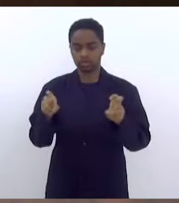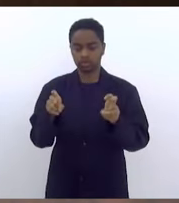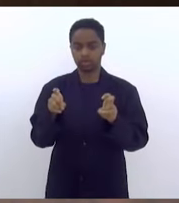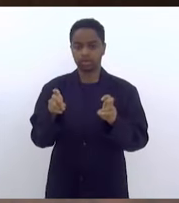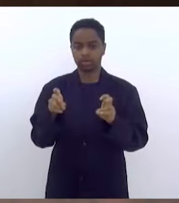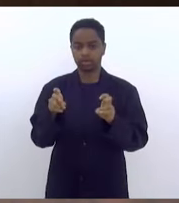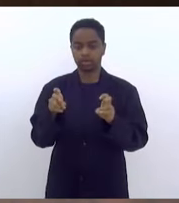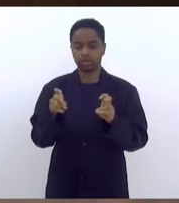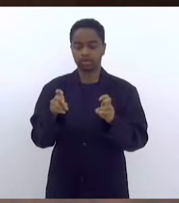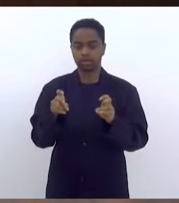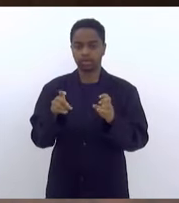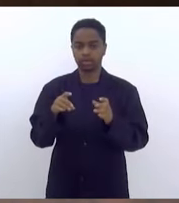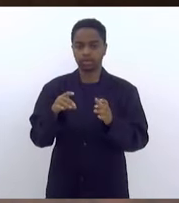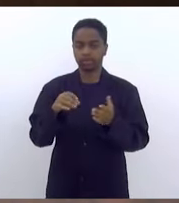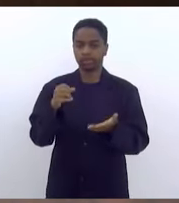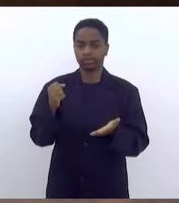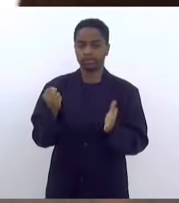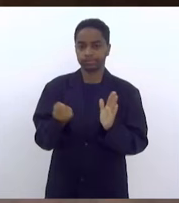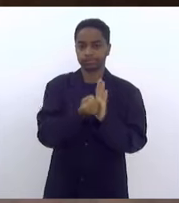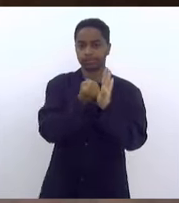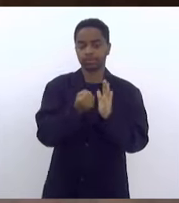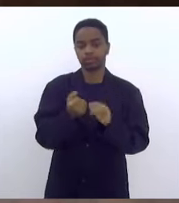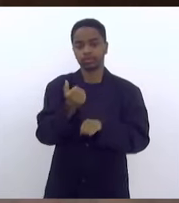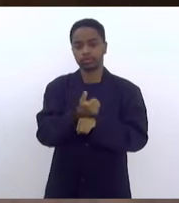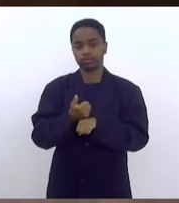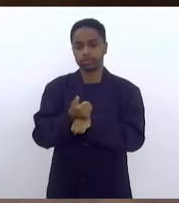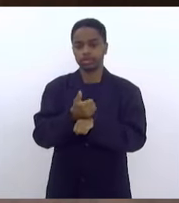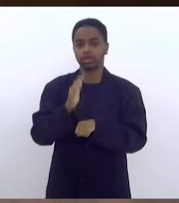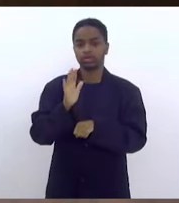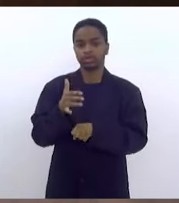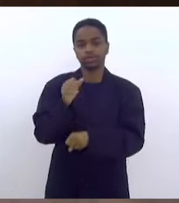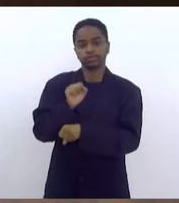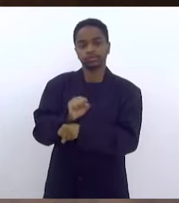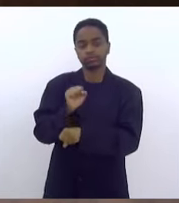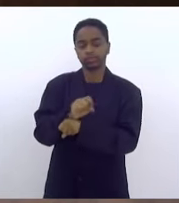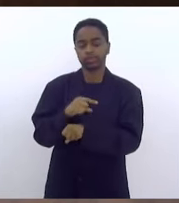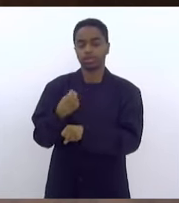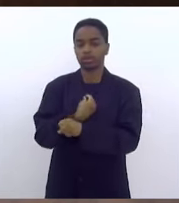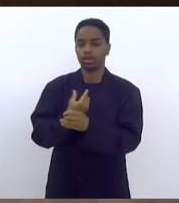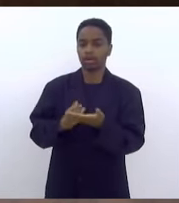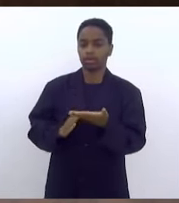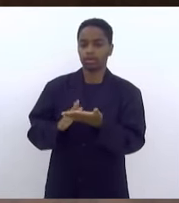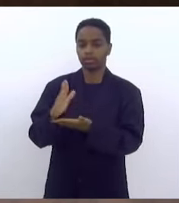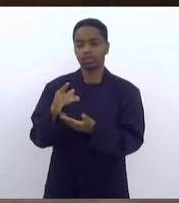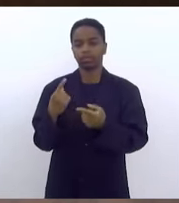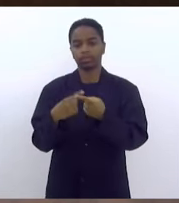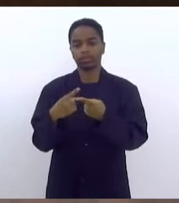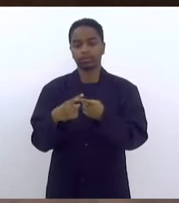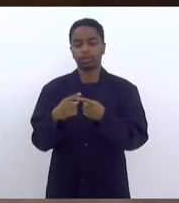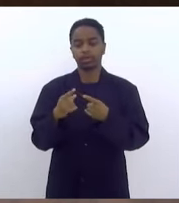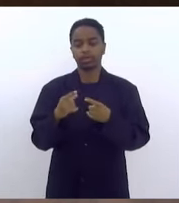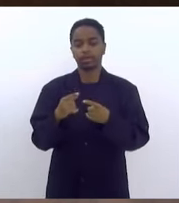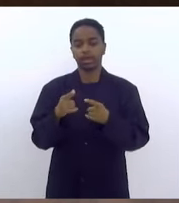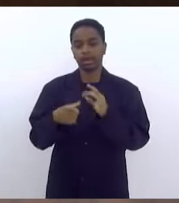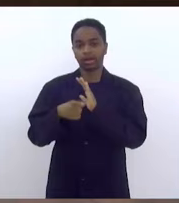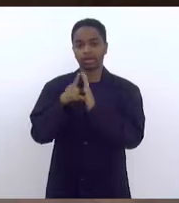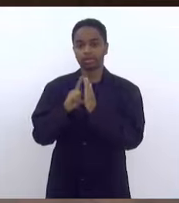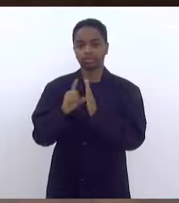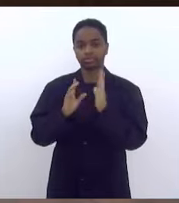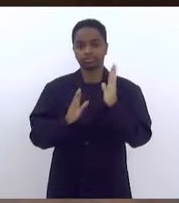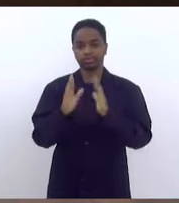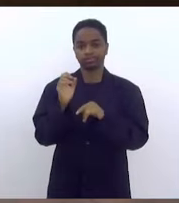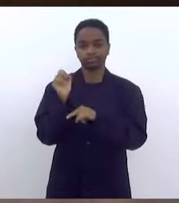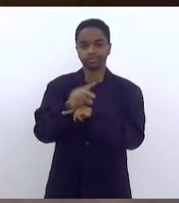estão aquartelados, que aprovamos para eles serem temporários na legislatura